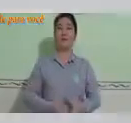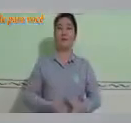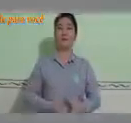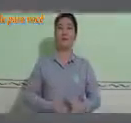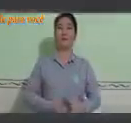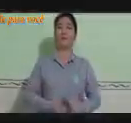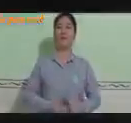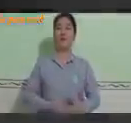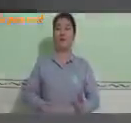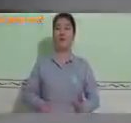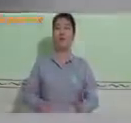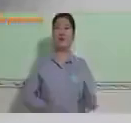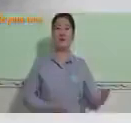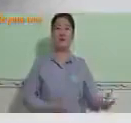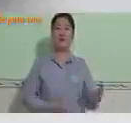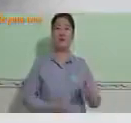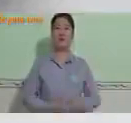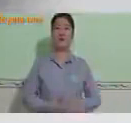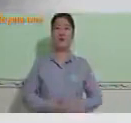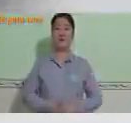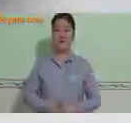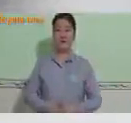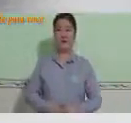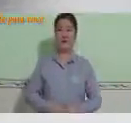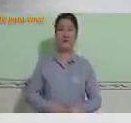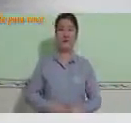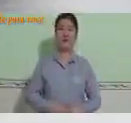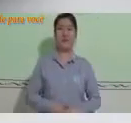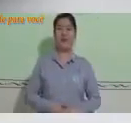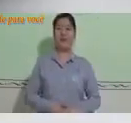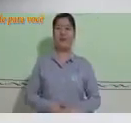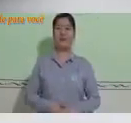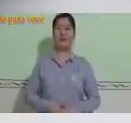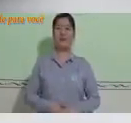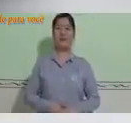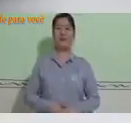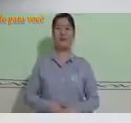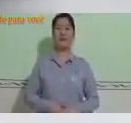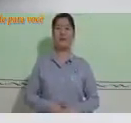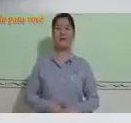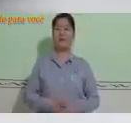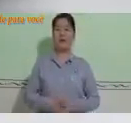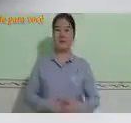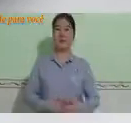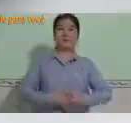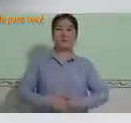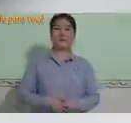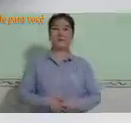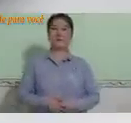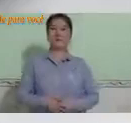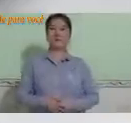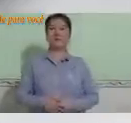QUANDOAMULHERPOSSUIMAISDE 35 anos é indicado que o médico seja procurado antes para que sejam realizados os exames.